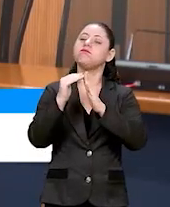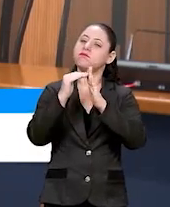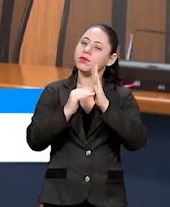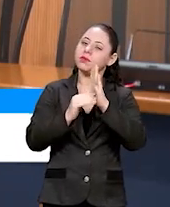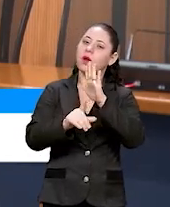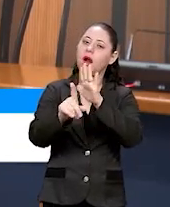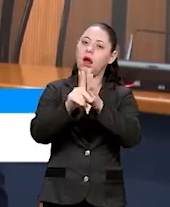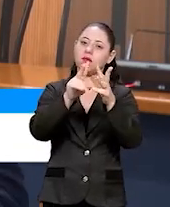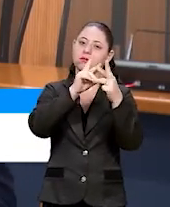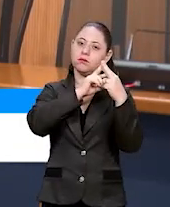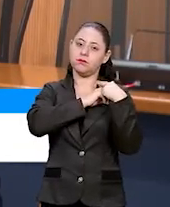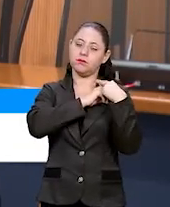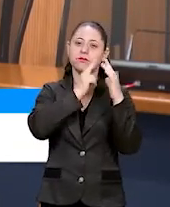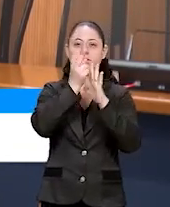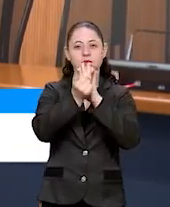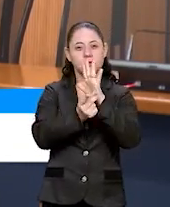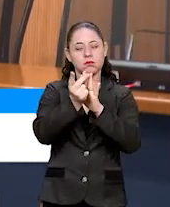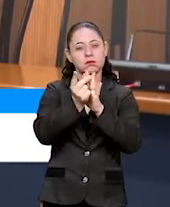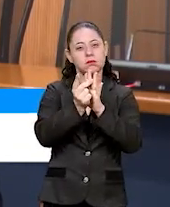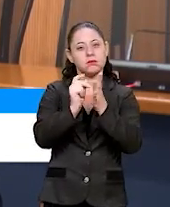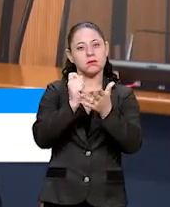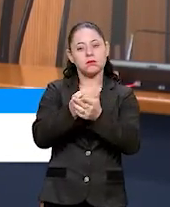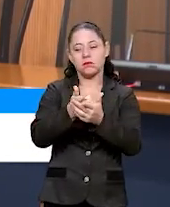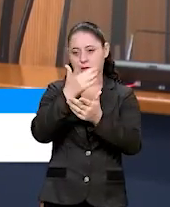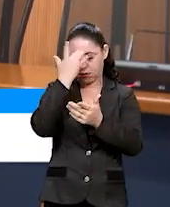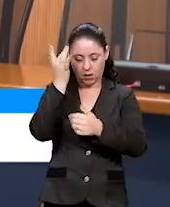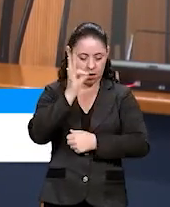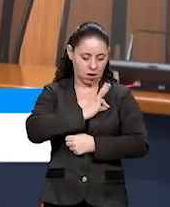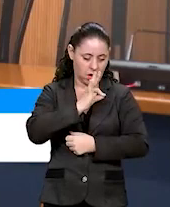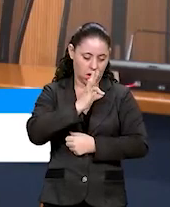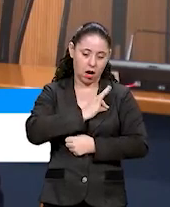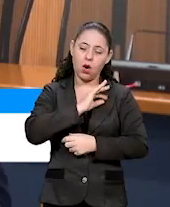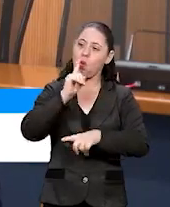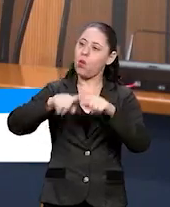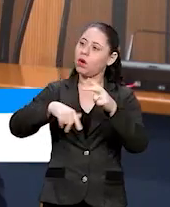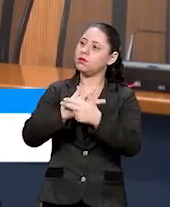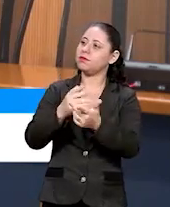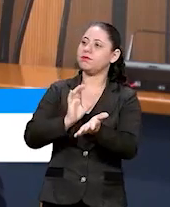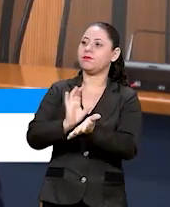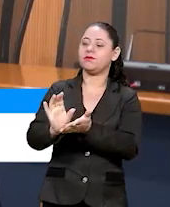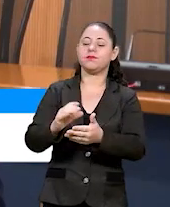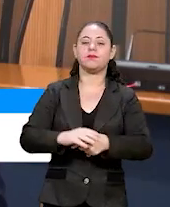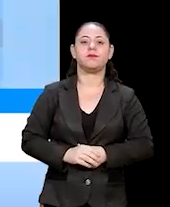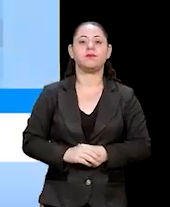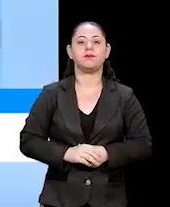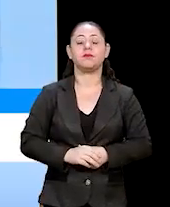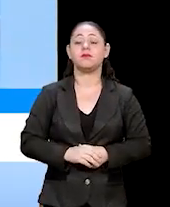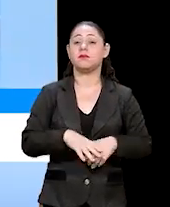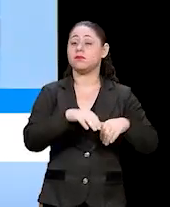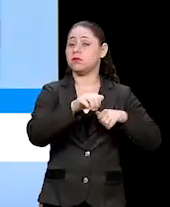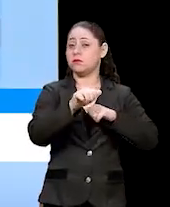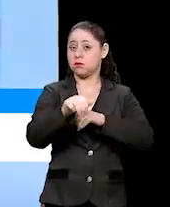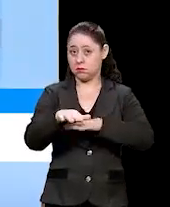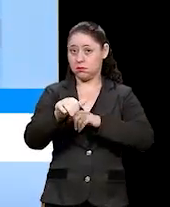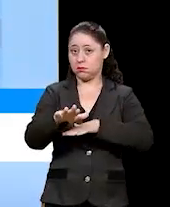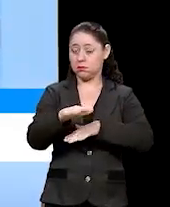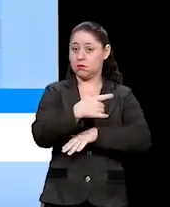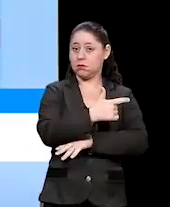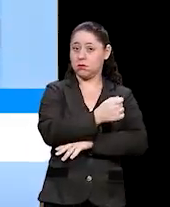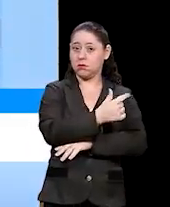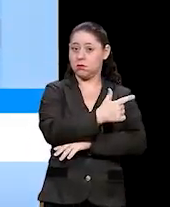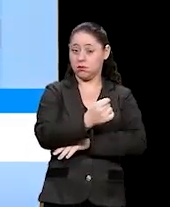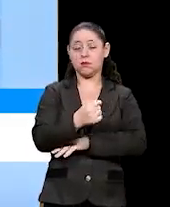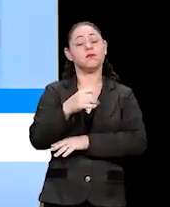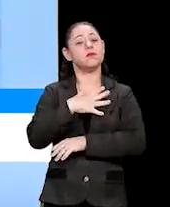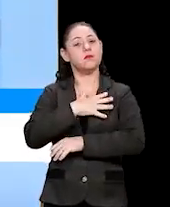estabelecidos pela lei de responsabilidade fiscal para gastos com pessoal despesas e investimentos de setembro de 2022